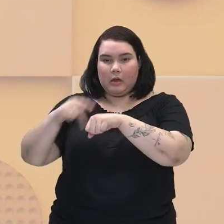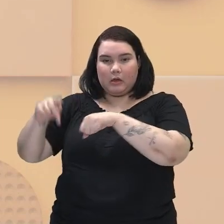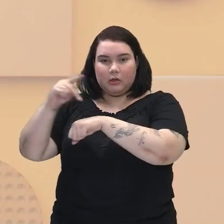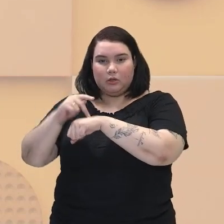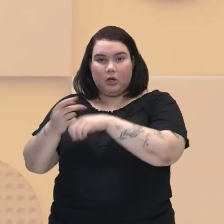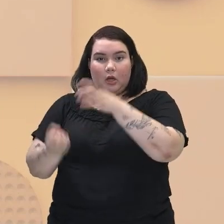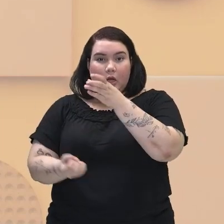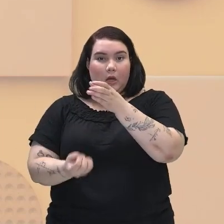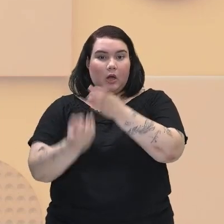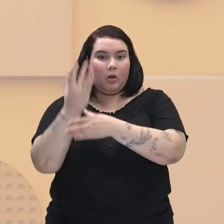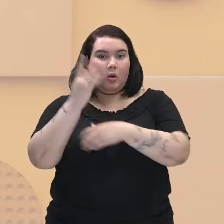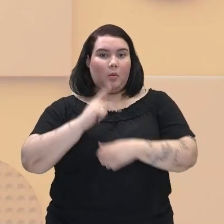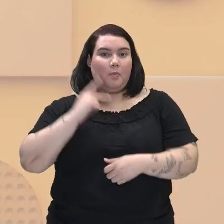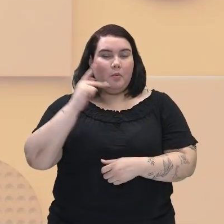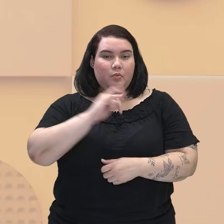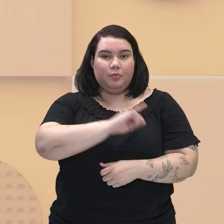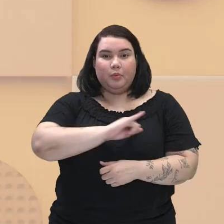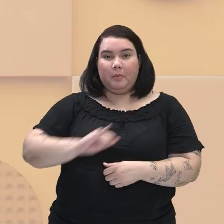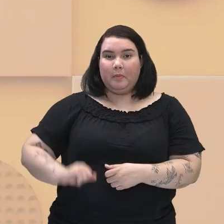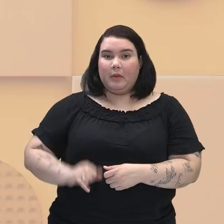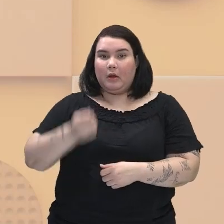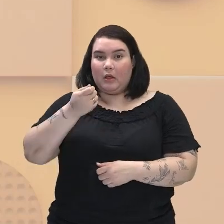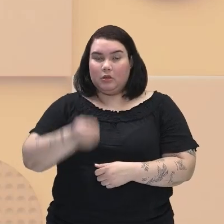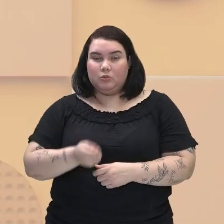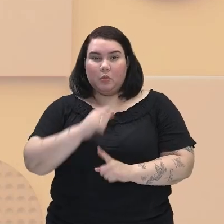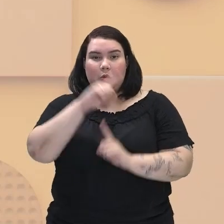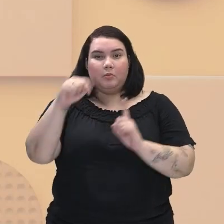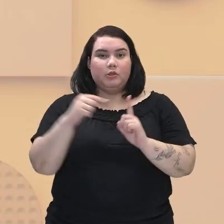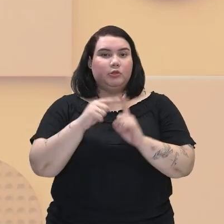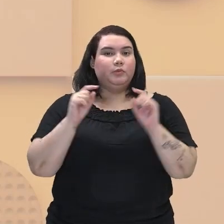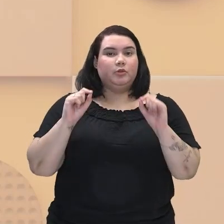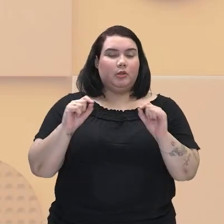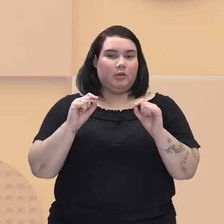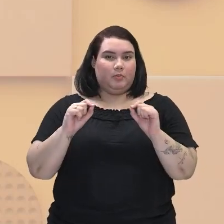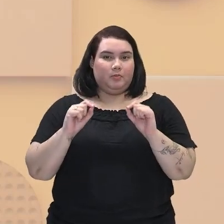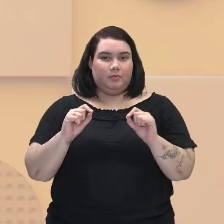implementaram essa política imperialista a fim de